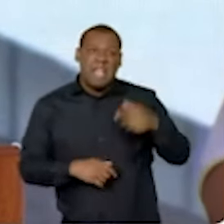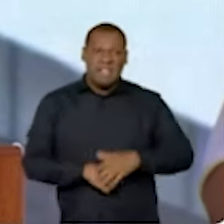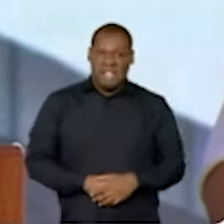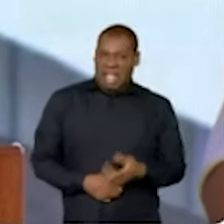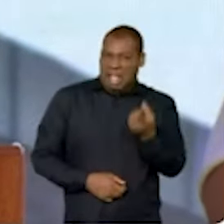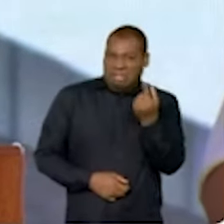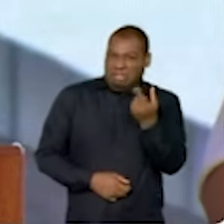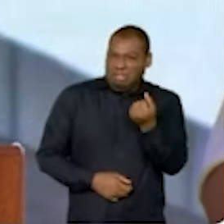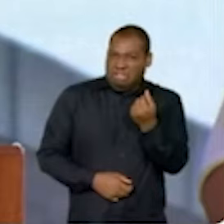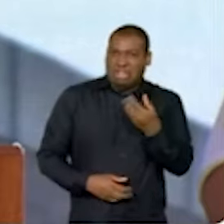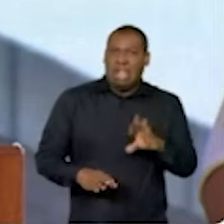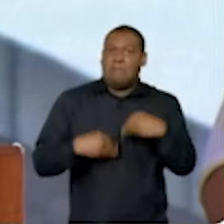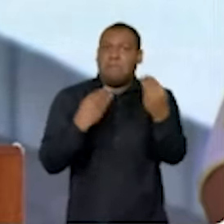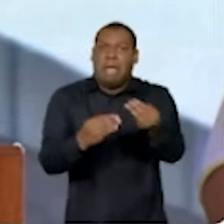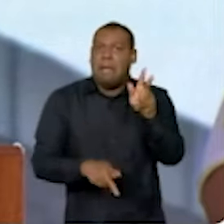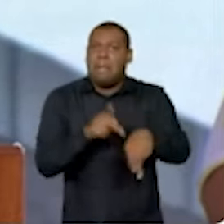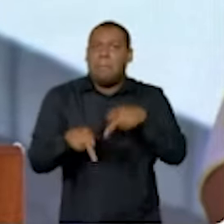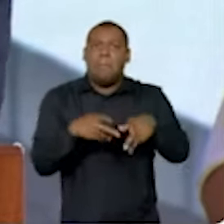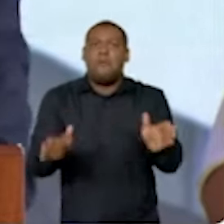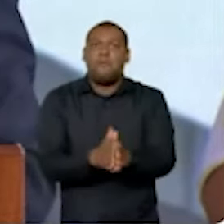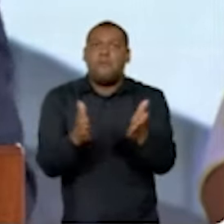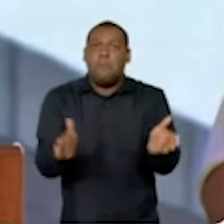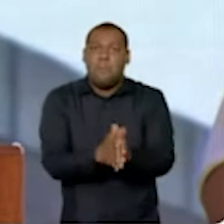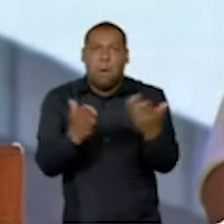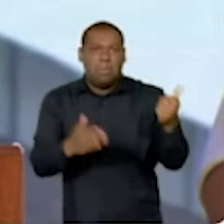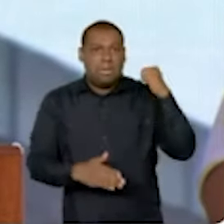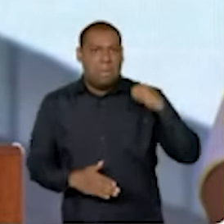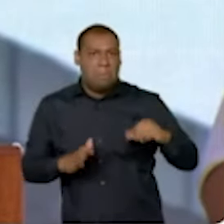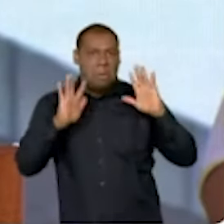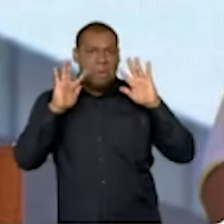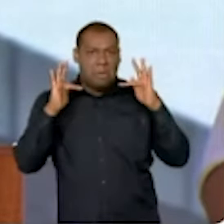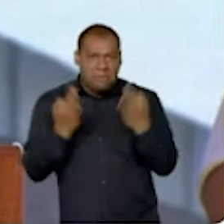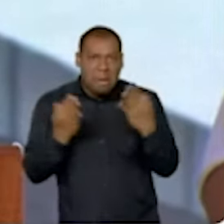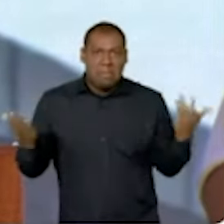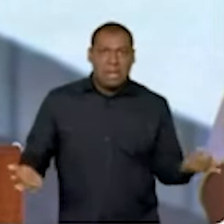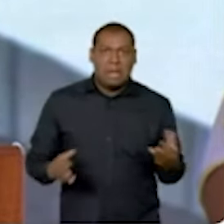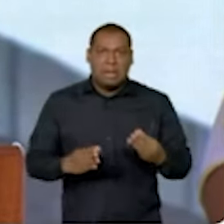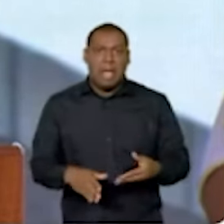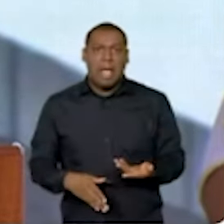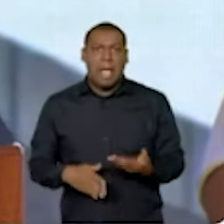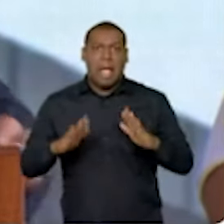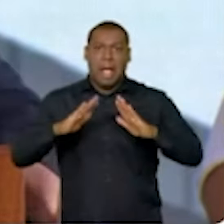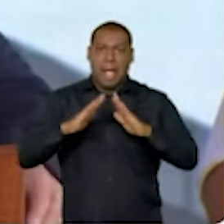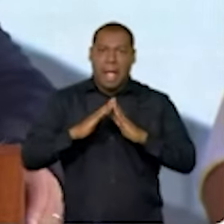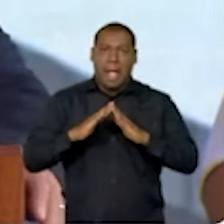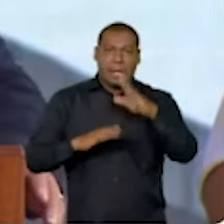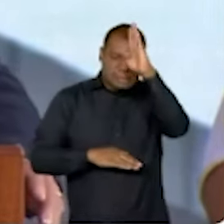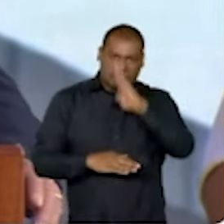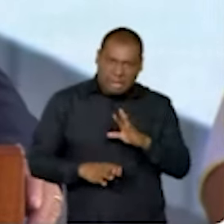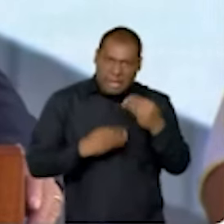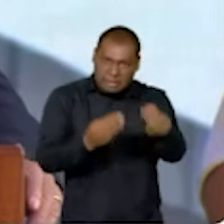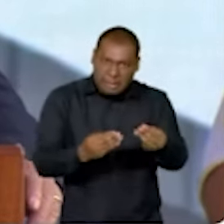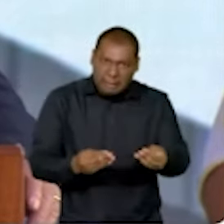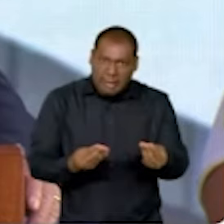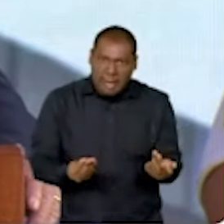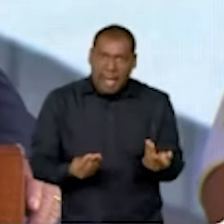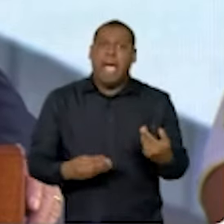outra família, além de dar casa de graça para quem ganha nada, agora vai dar dinheiro para estudante. Vamos